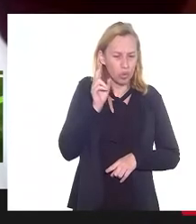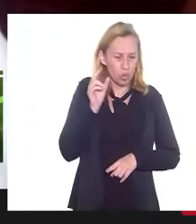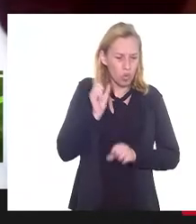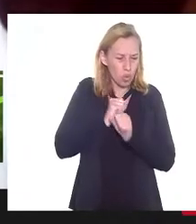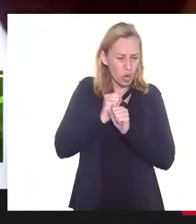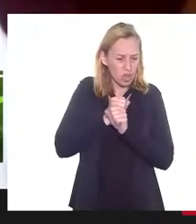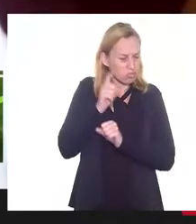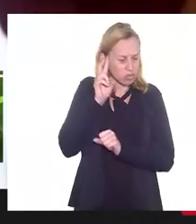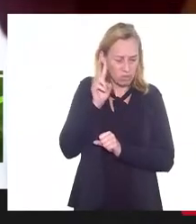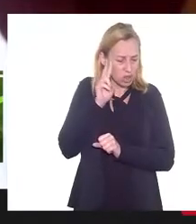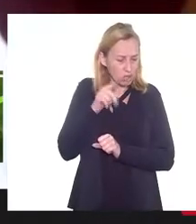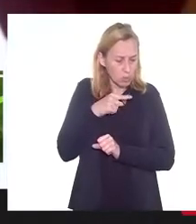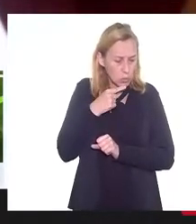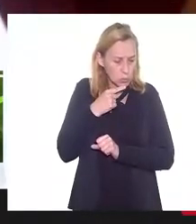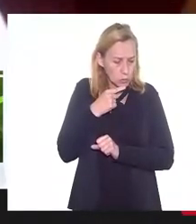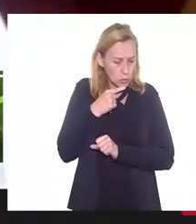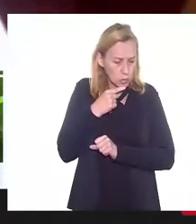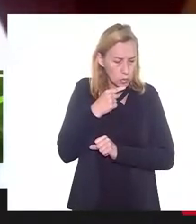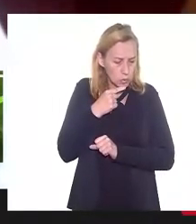2000 e